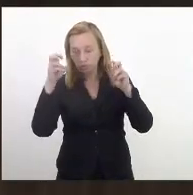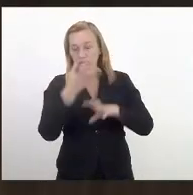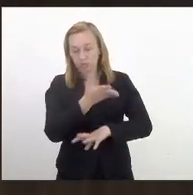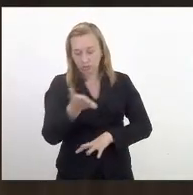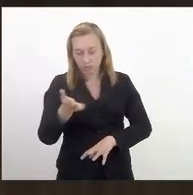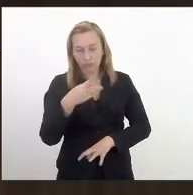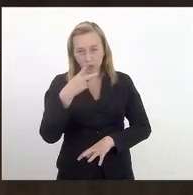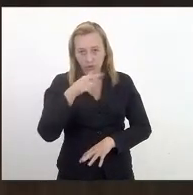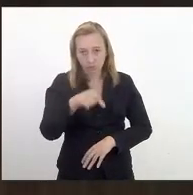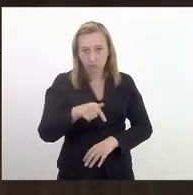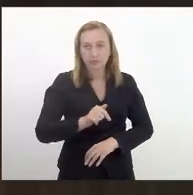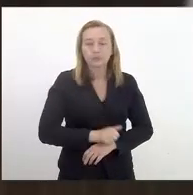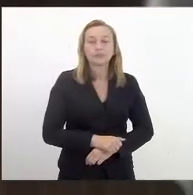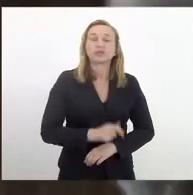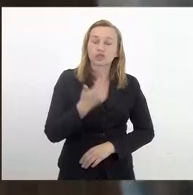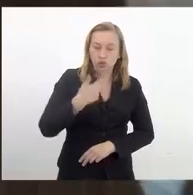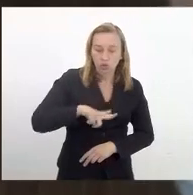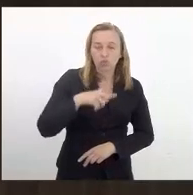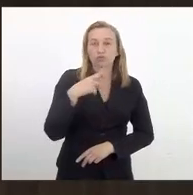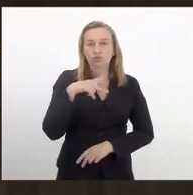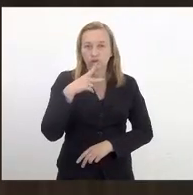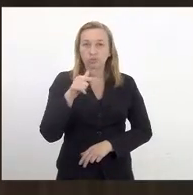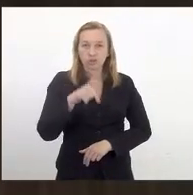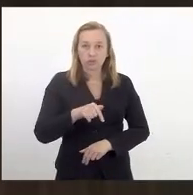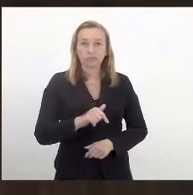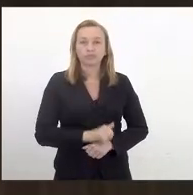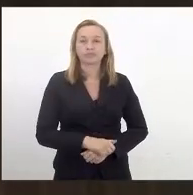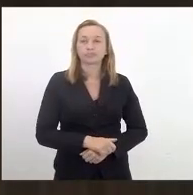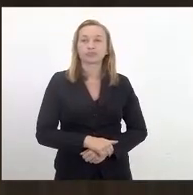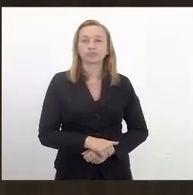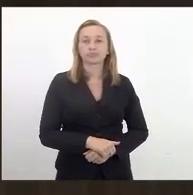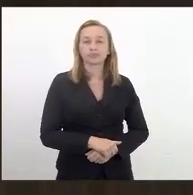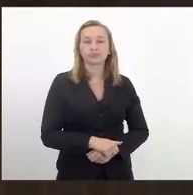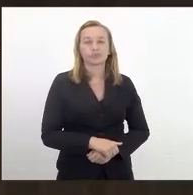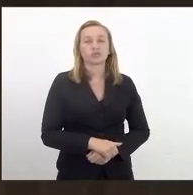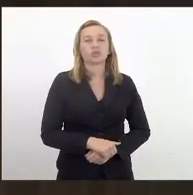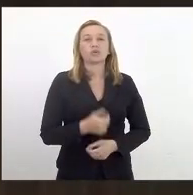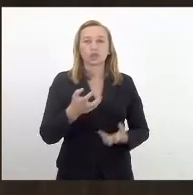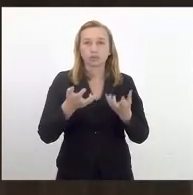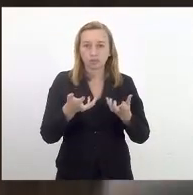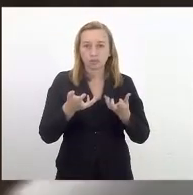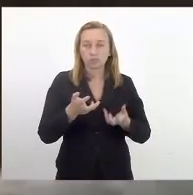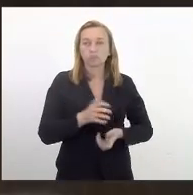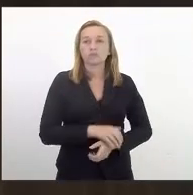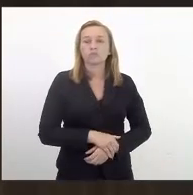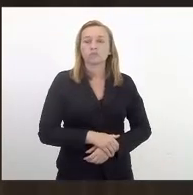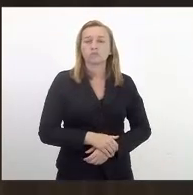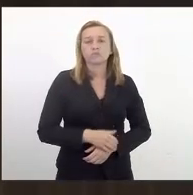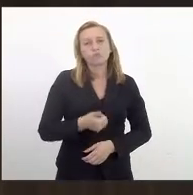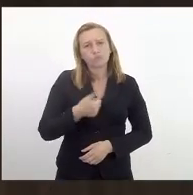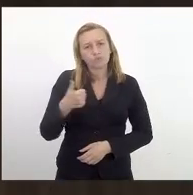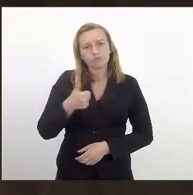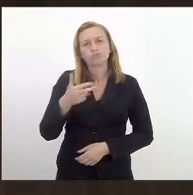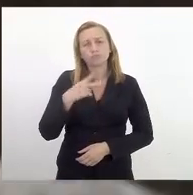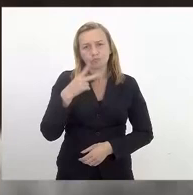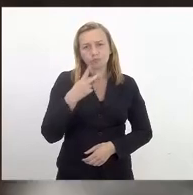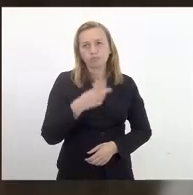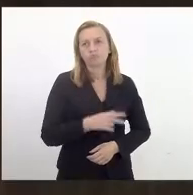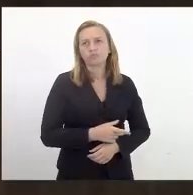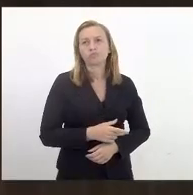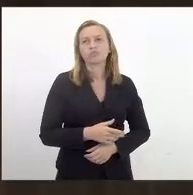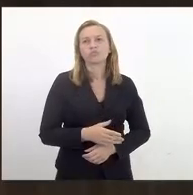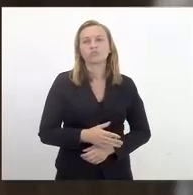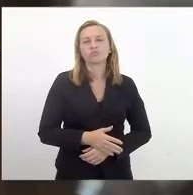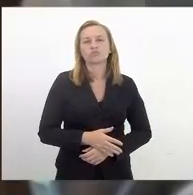que E mais uma vez nós trazemos a casa e eu queria em primeiro lugar dizer que já a